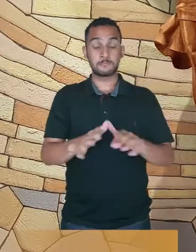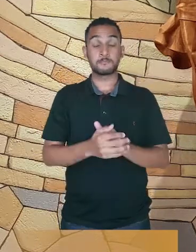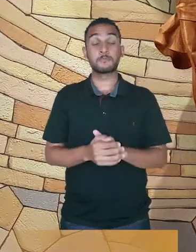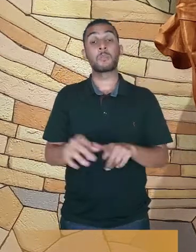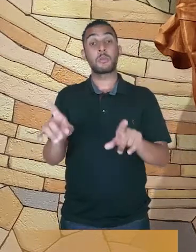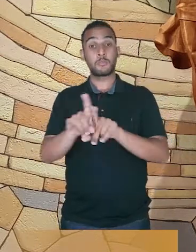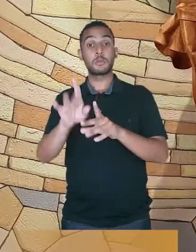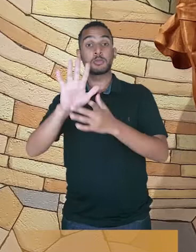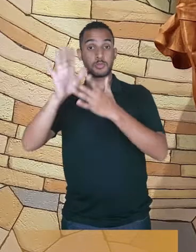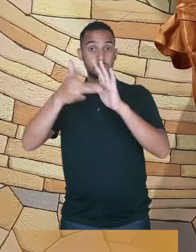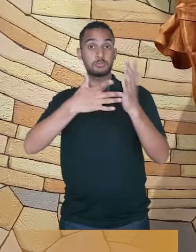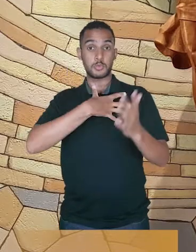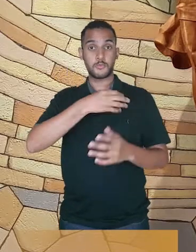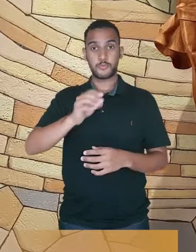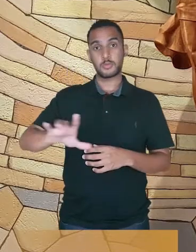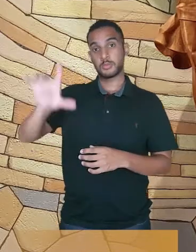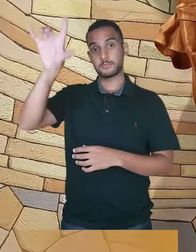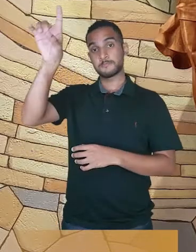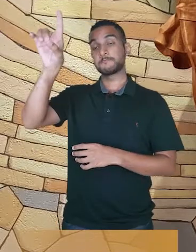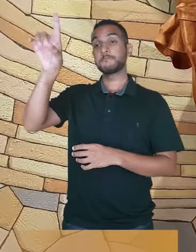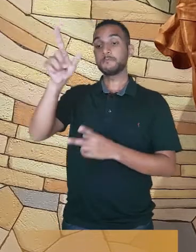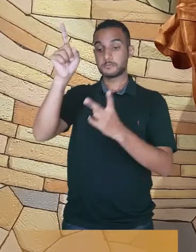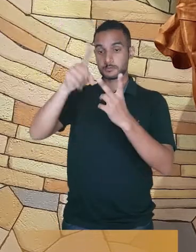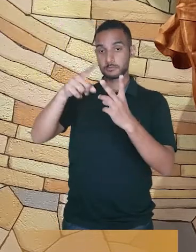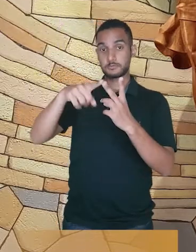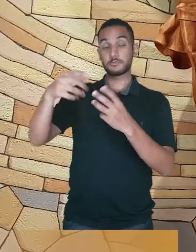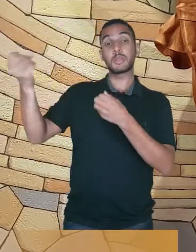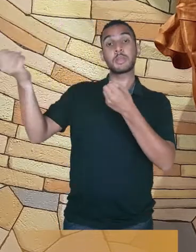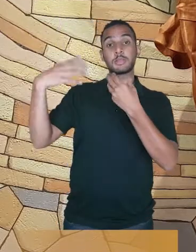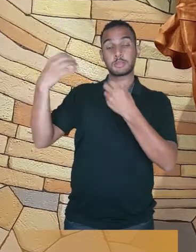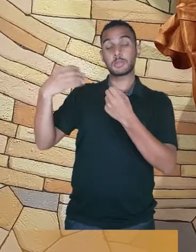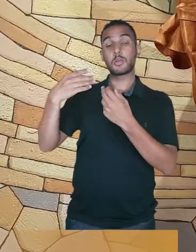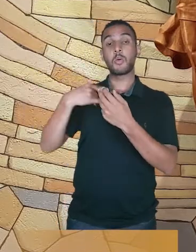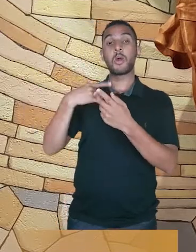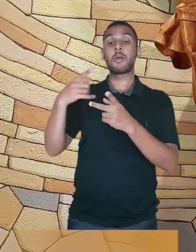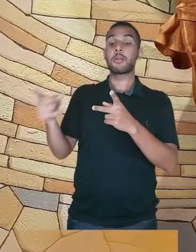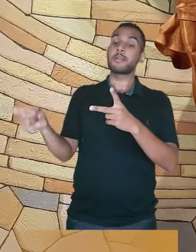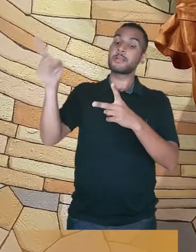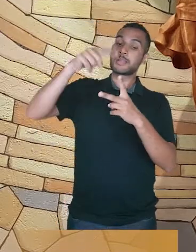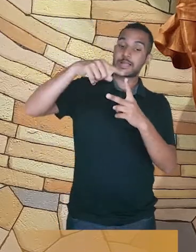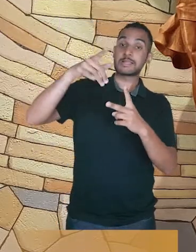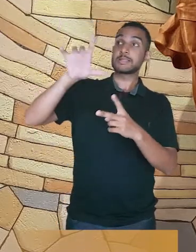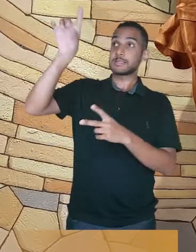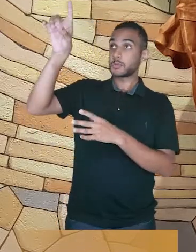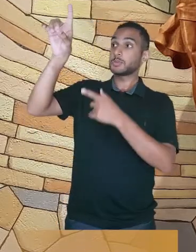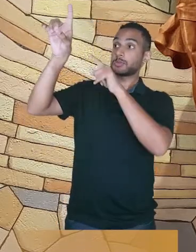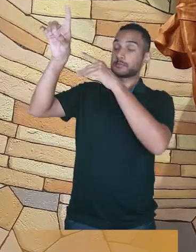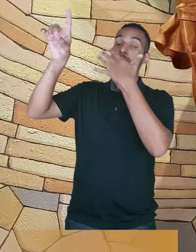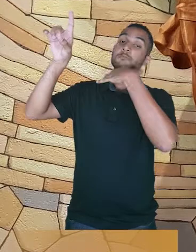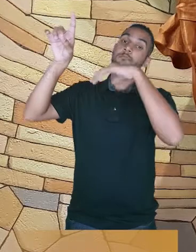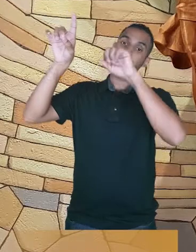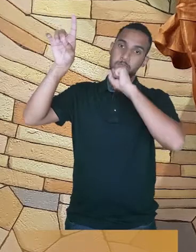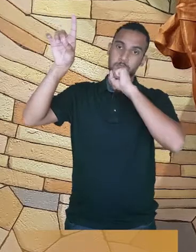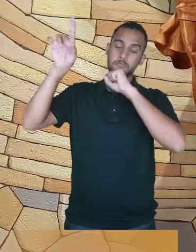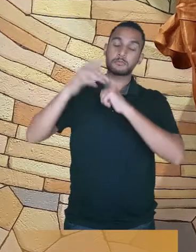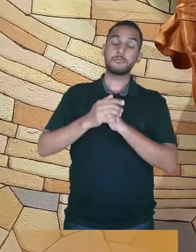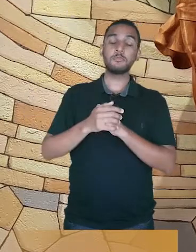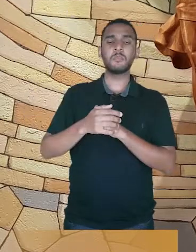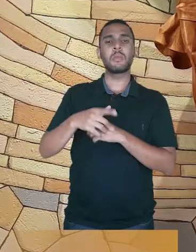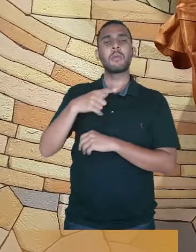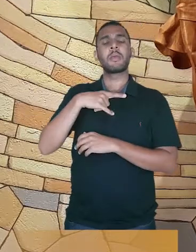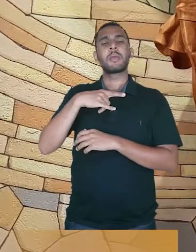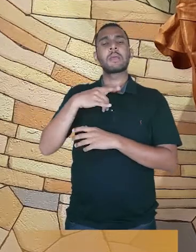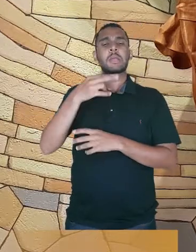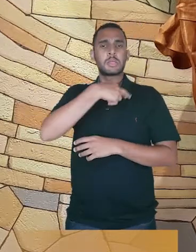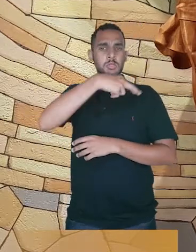além disso jesus o filho de deus nos ensinou a considerar o seu pai como nosso pai diversas religiões pré